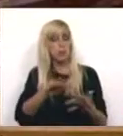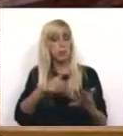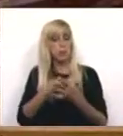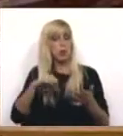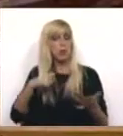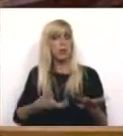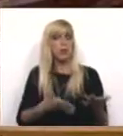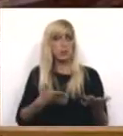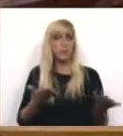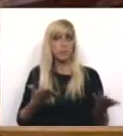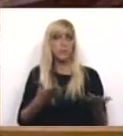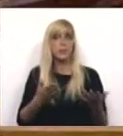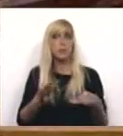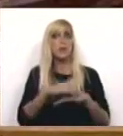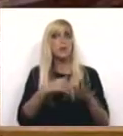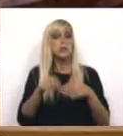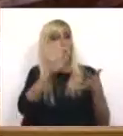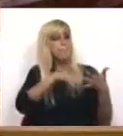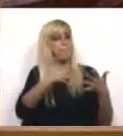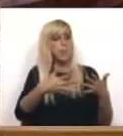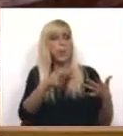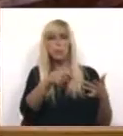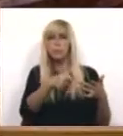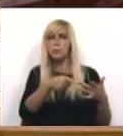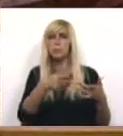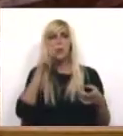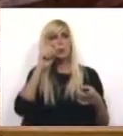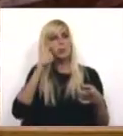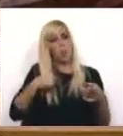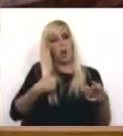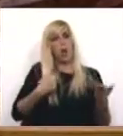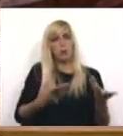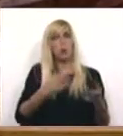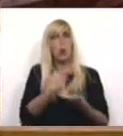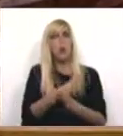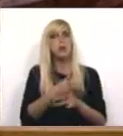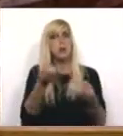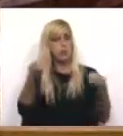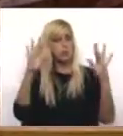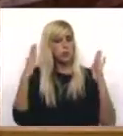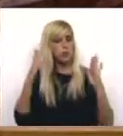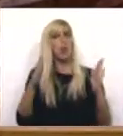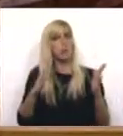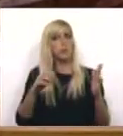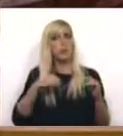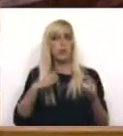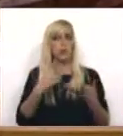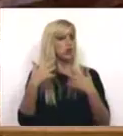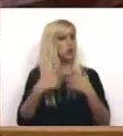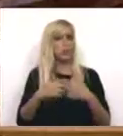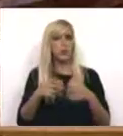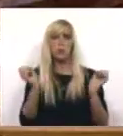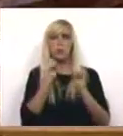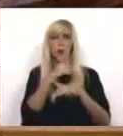Verdes sobre a consagração de um plano de autoproteção em caso de incêndio florestal. Os Verdes não têm dúvidas de que